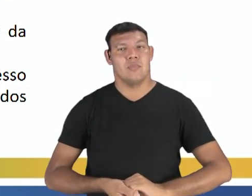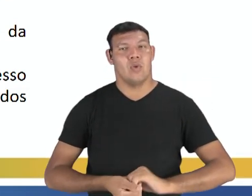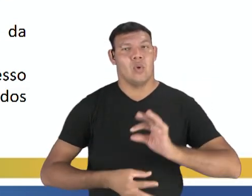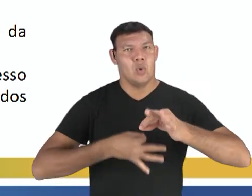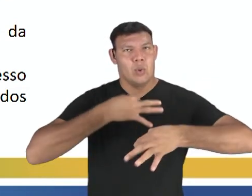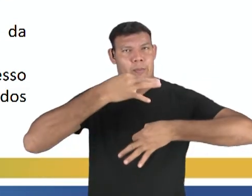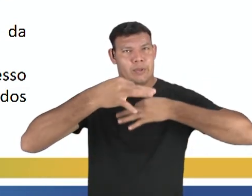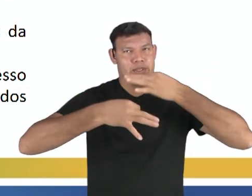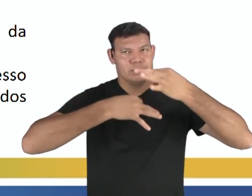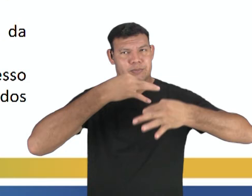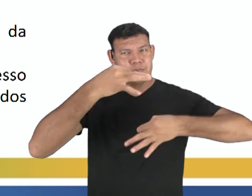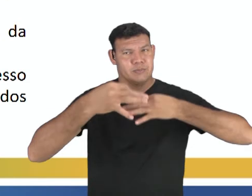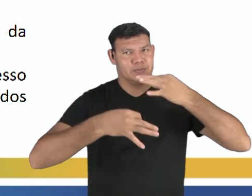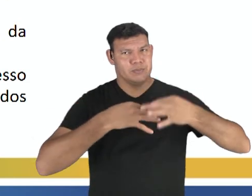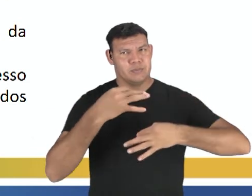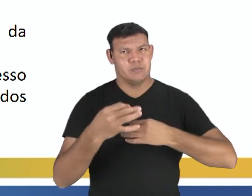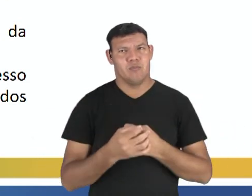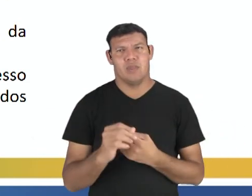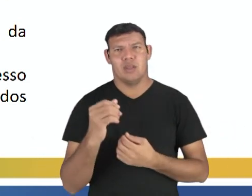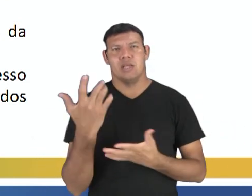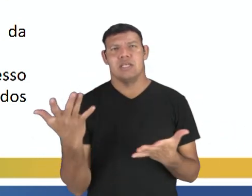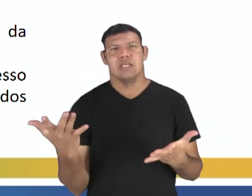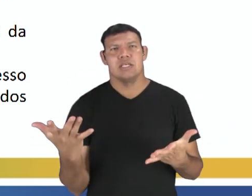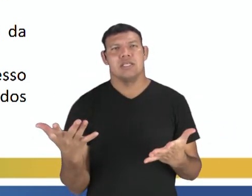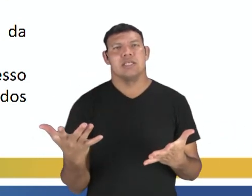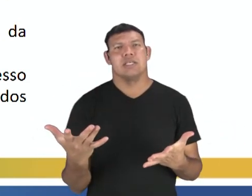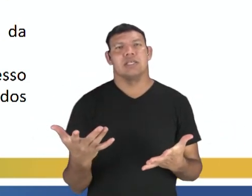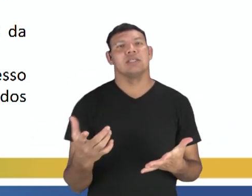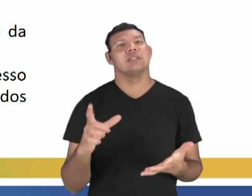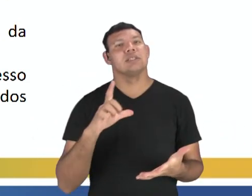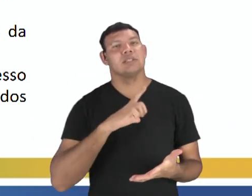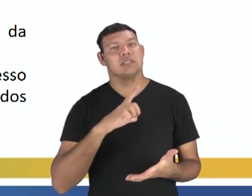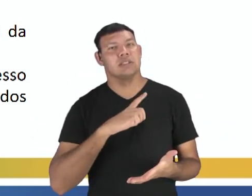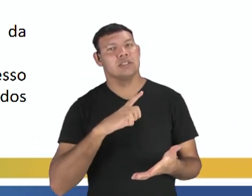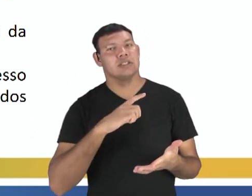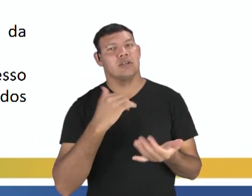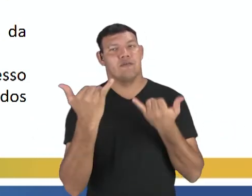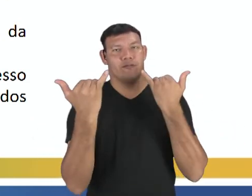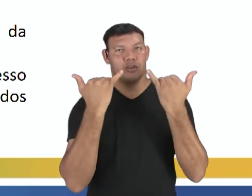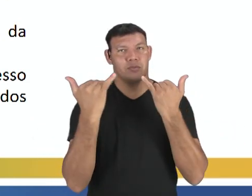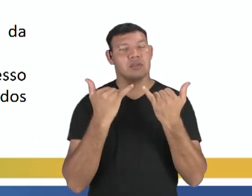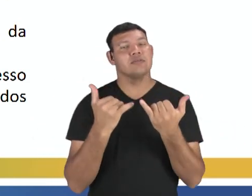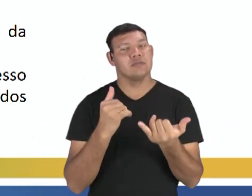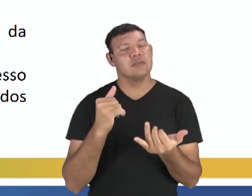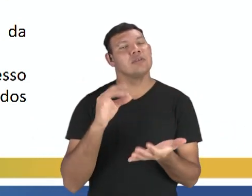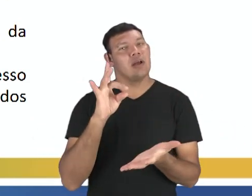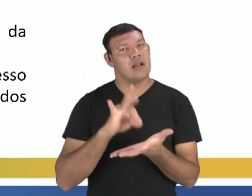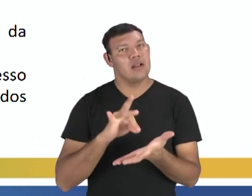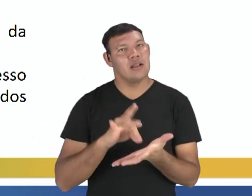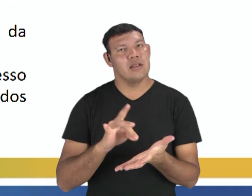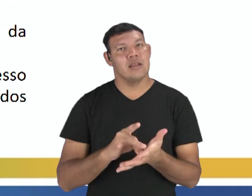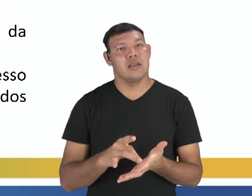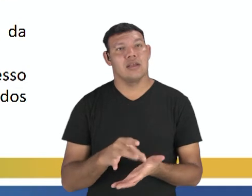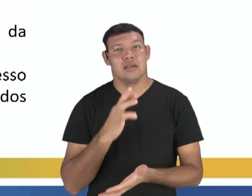Apressam-se em opiniões superficiais, mesmo que possuam dados concretos.